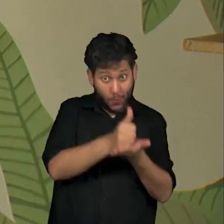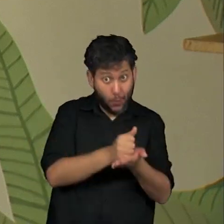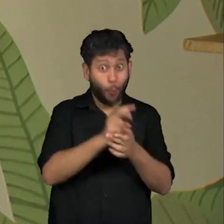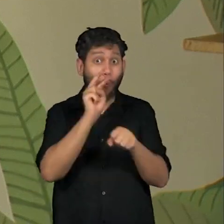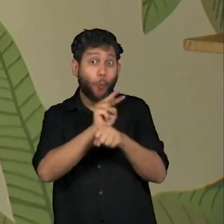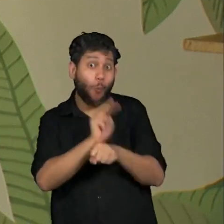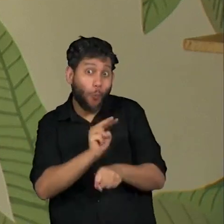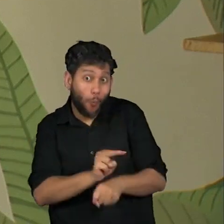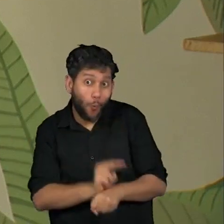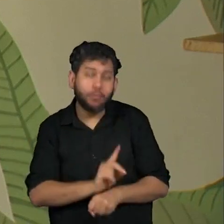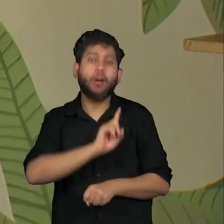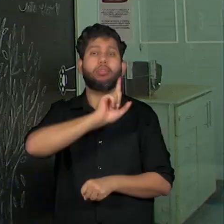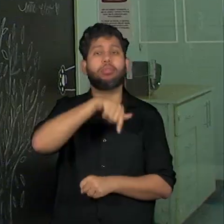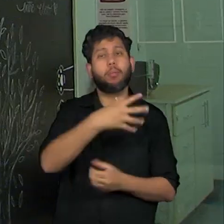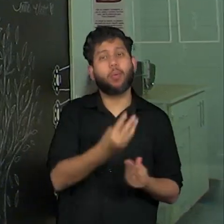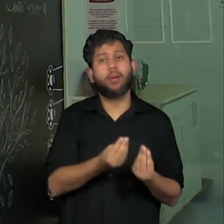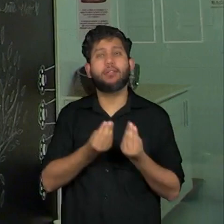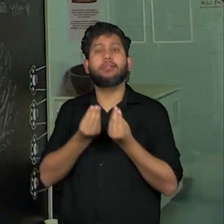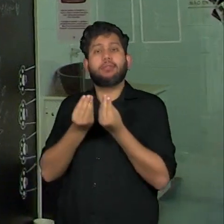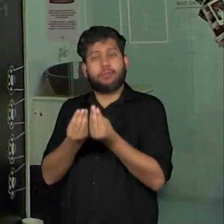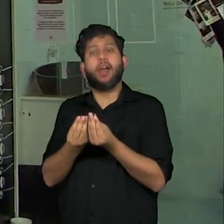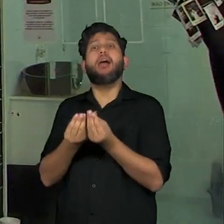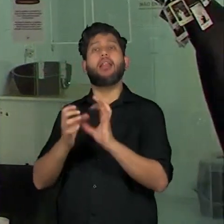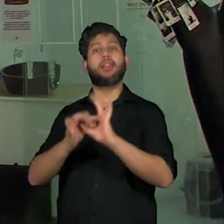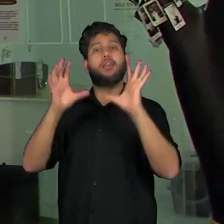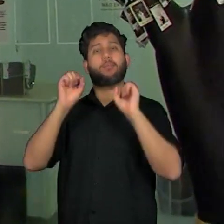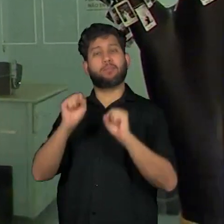ele passa para a fase de adoção.